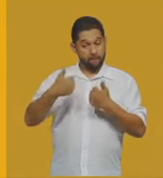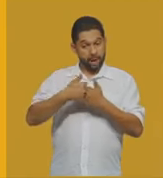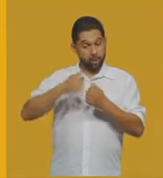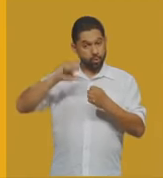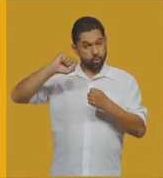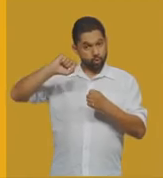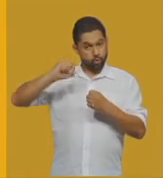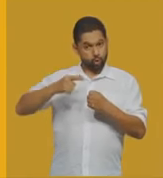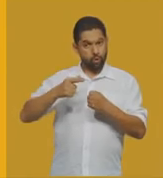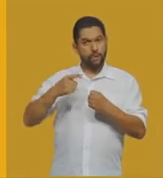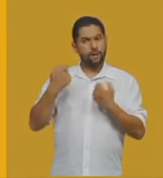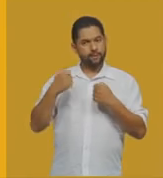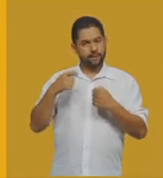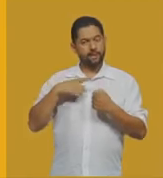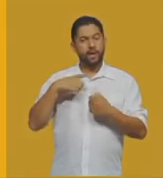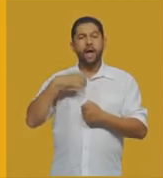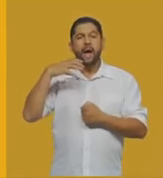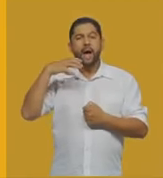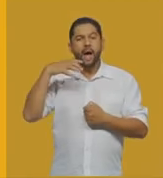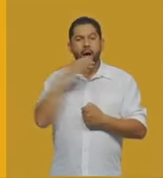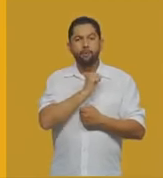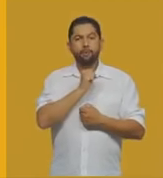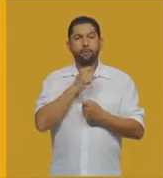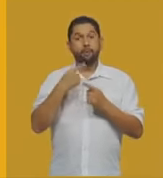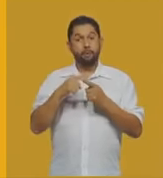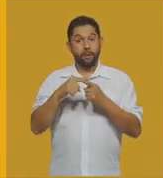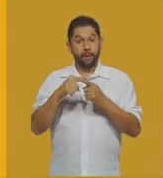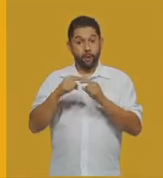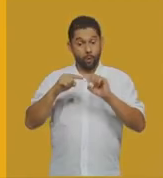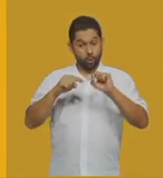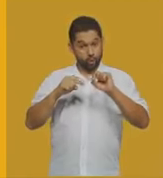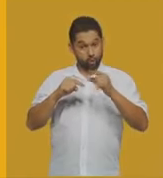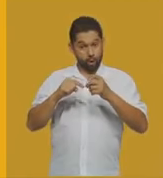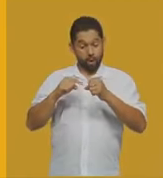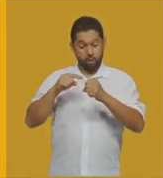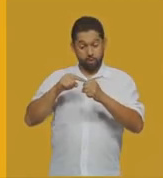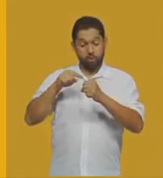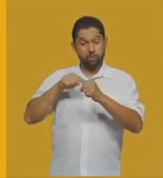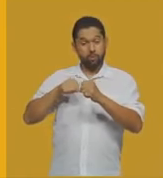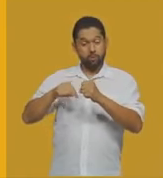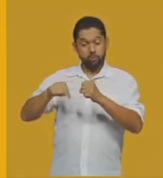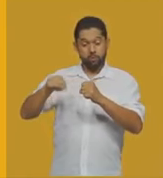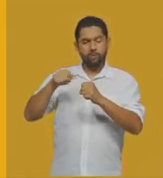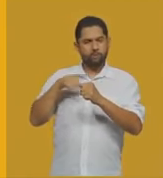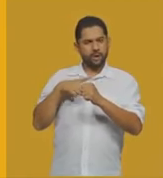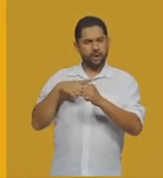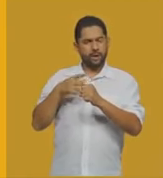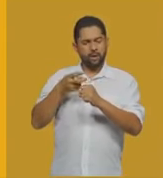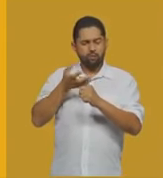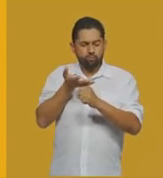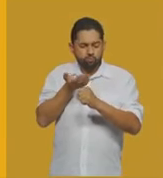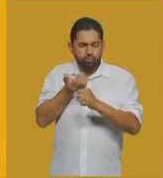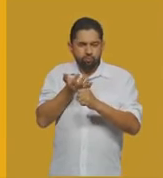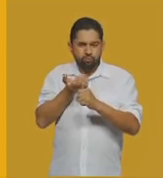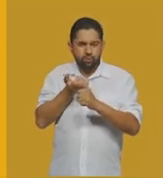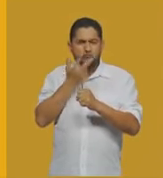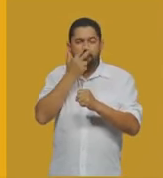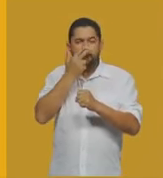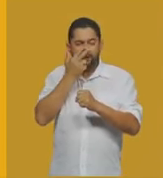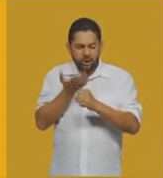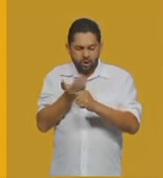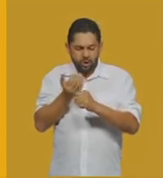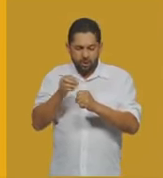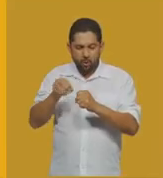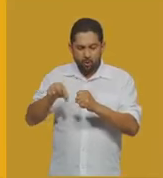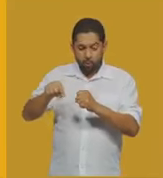grande, porque ele vai ser atraído pelo Sol. Se ele for muito lento, ele será engolido. Então, ele tem que ser rápido aqui